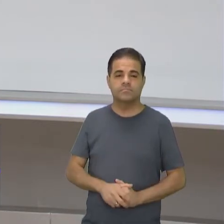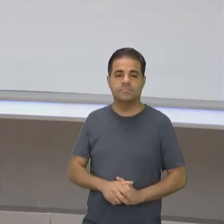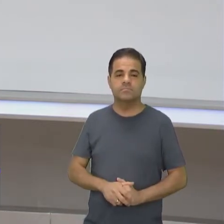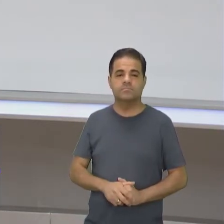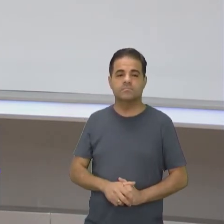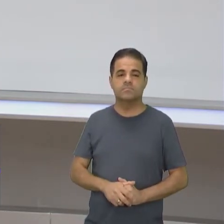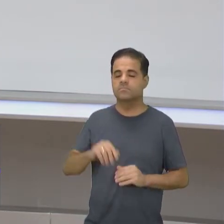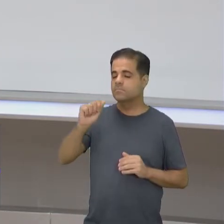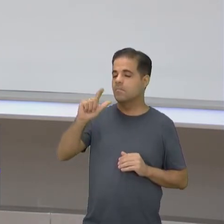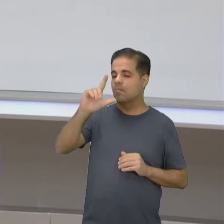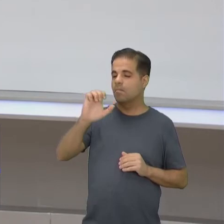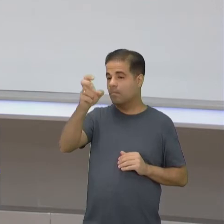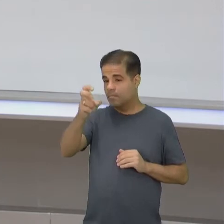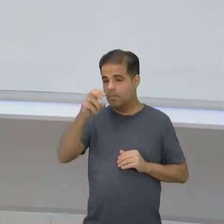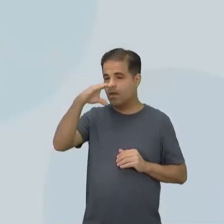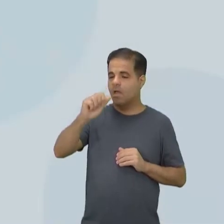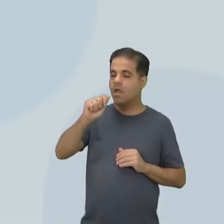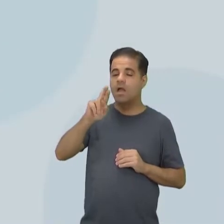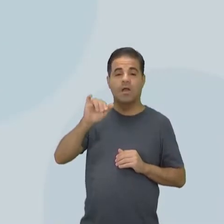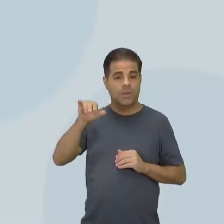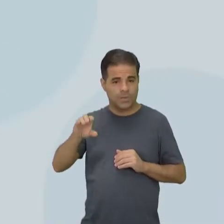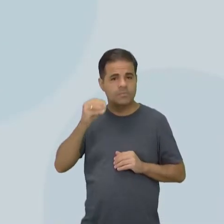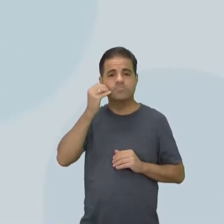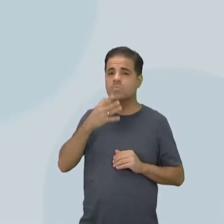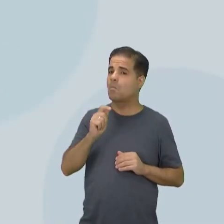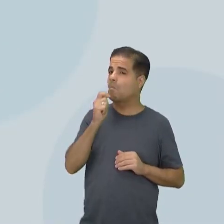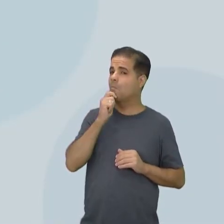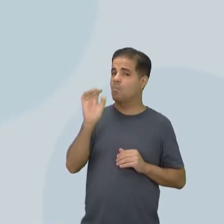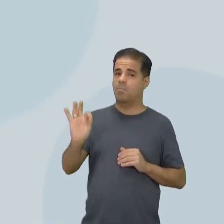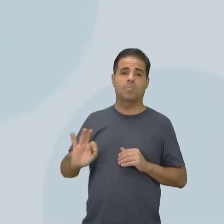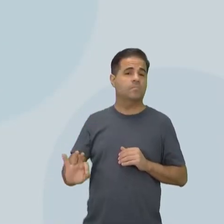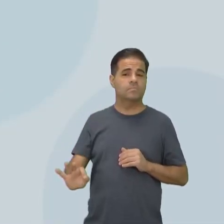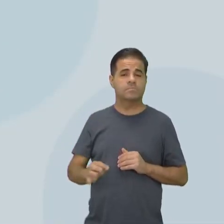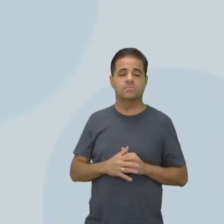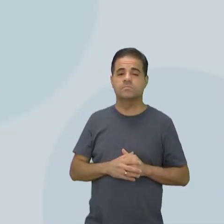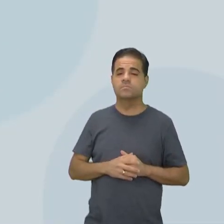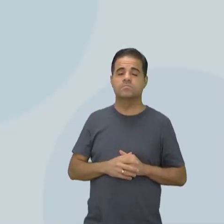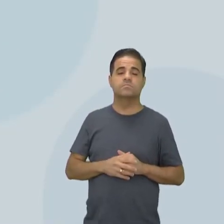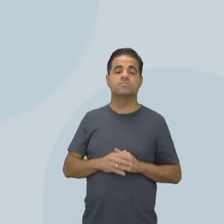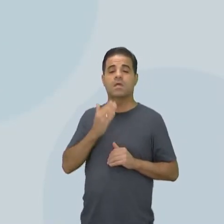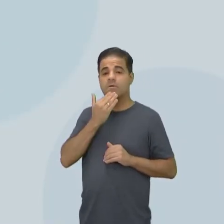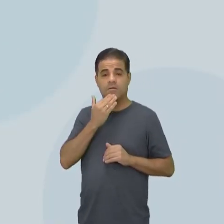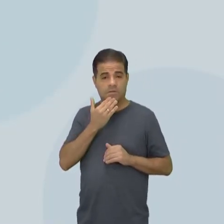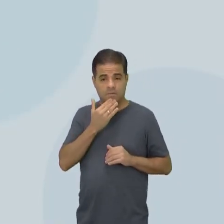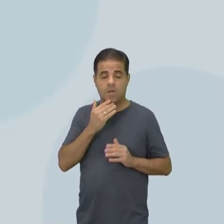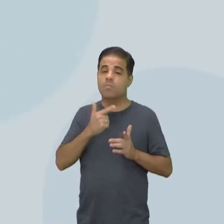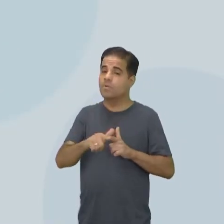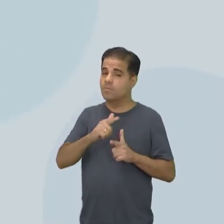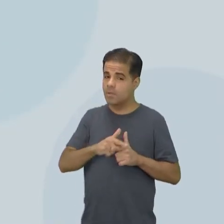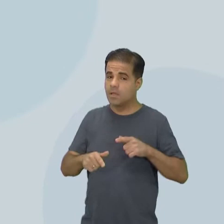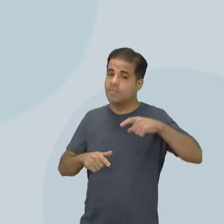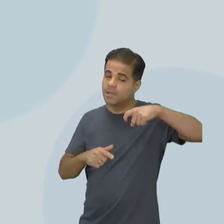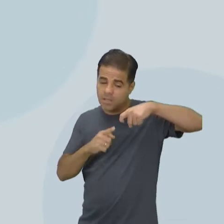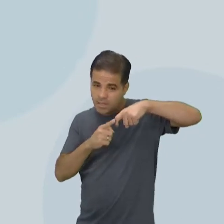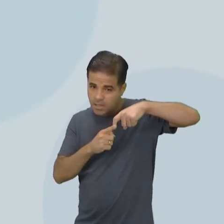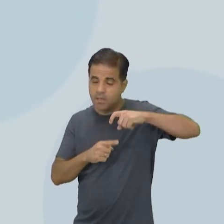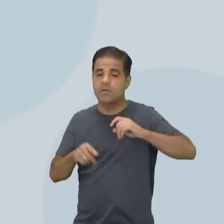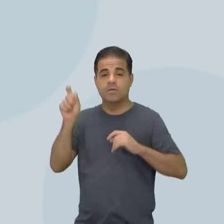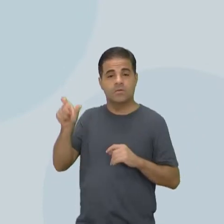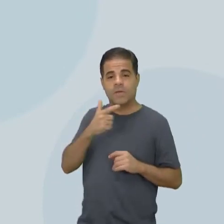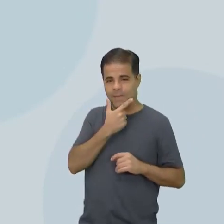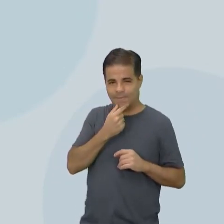do Alex Caruso não revela nenhum dano estrutural ao joelho esquerdo do